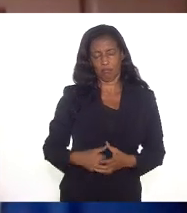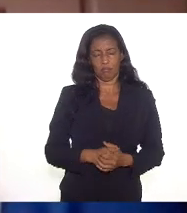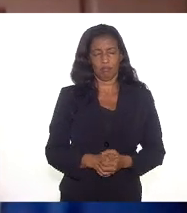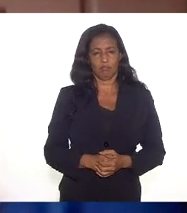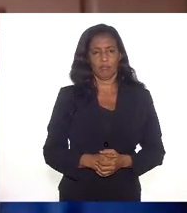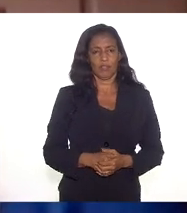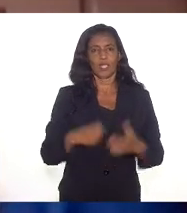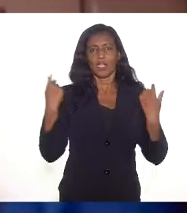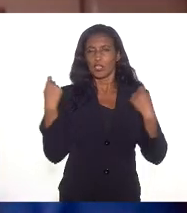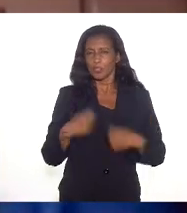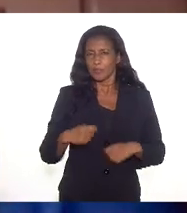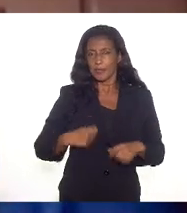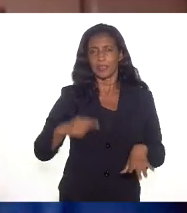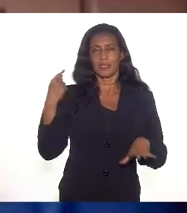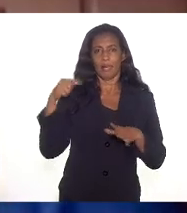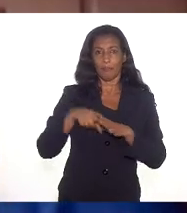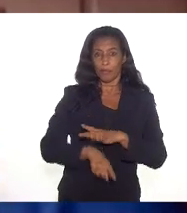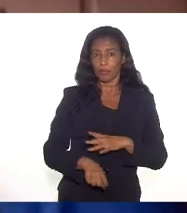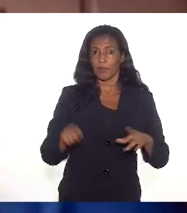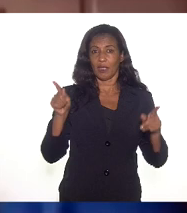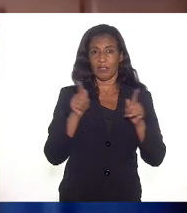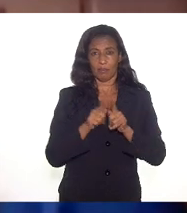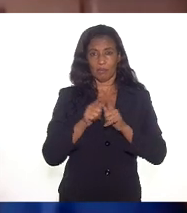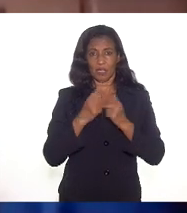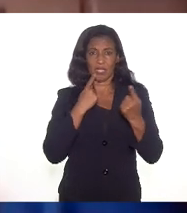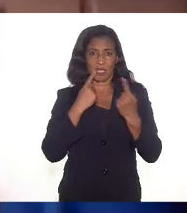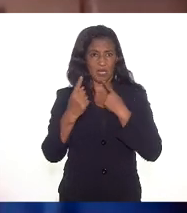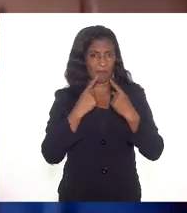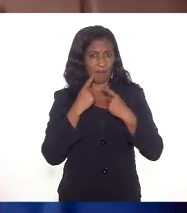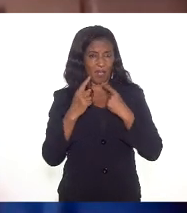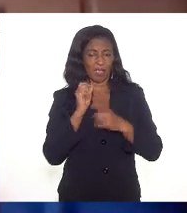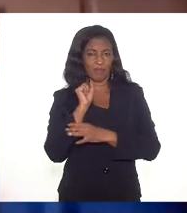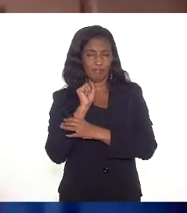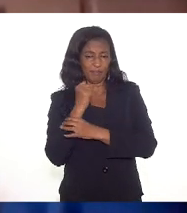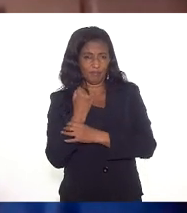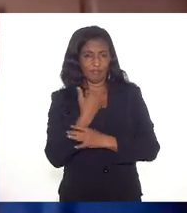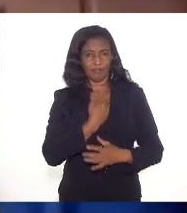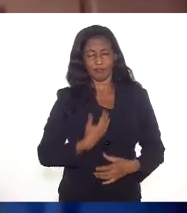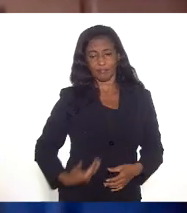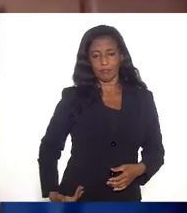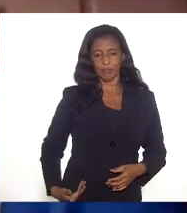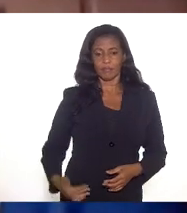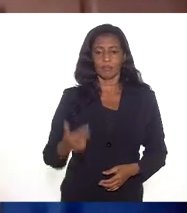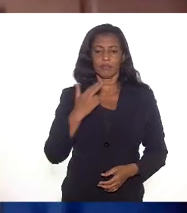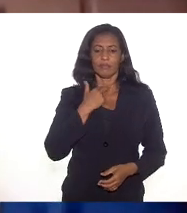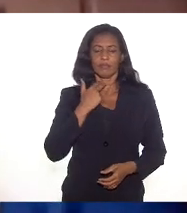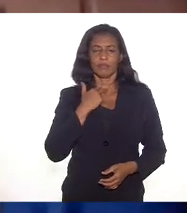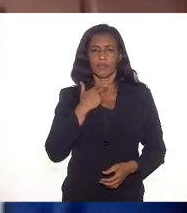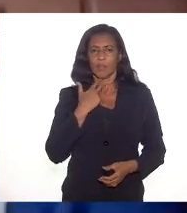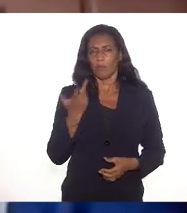precisa aprofundar também esse debate de que a segurança pública não